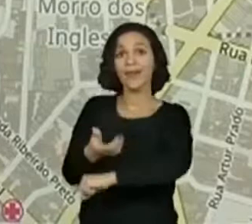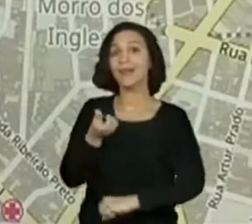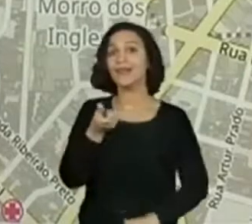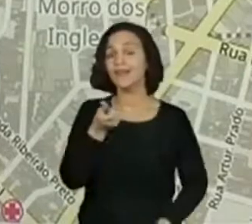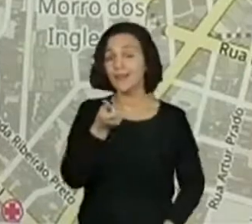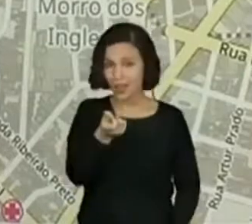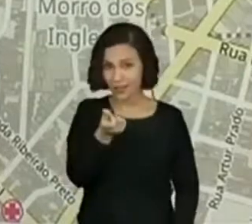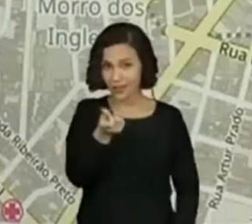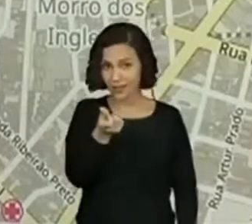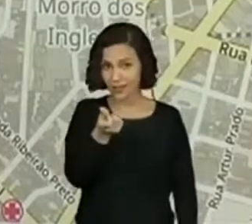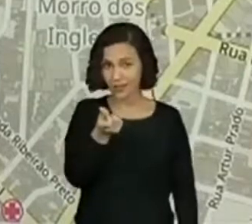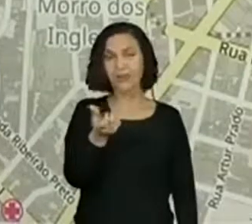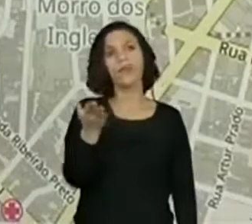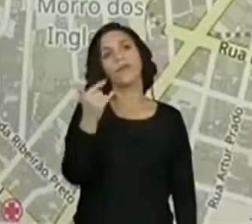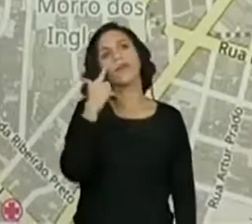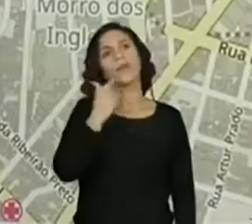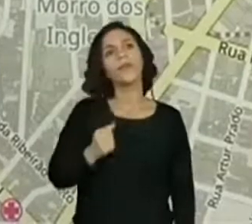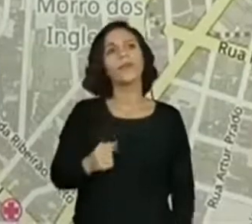Vamos lá.